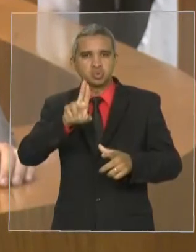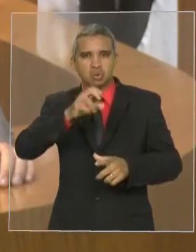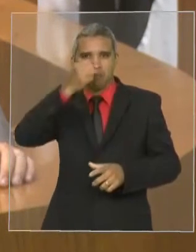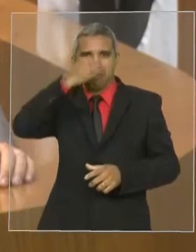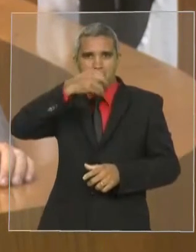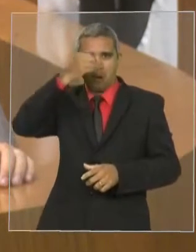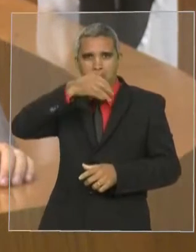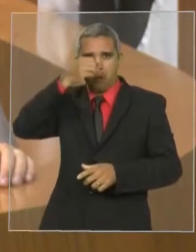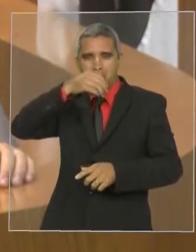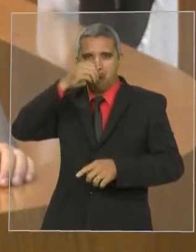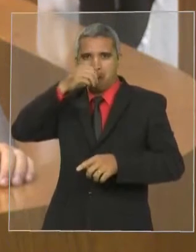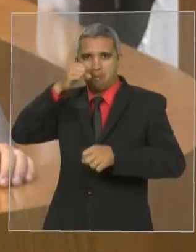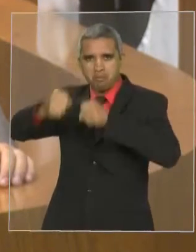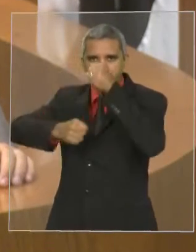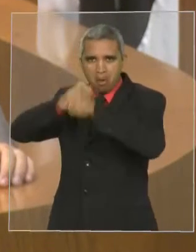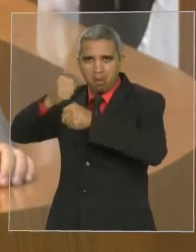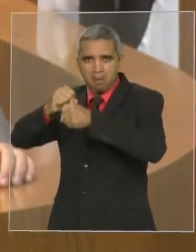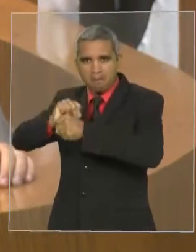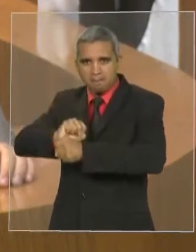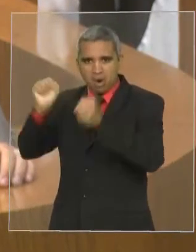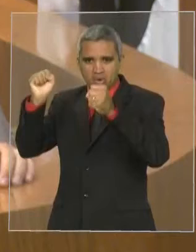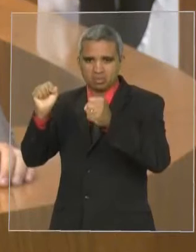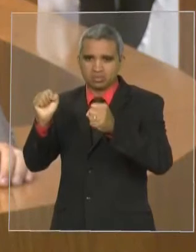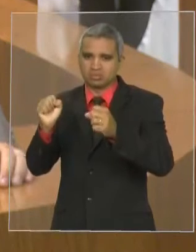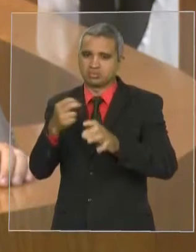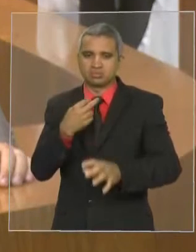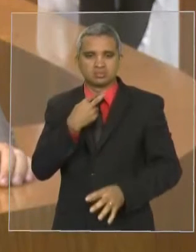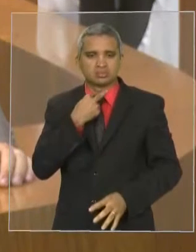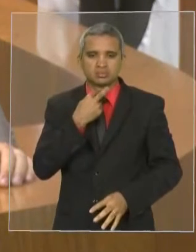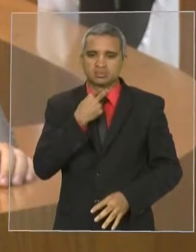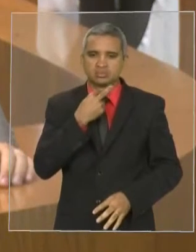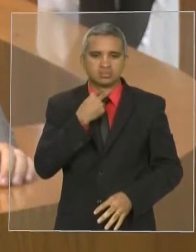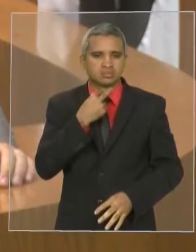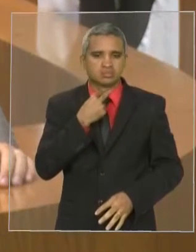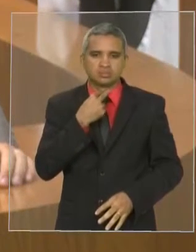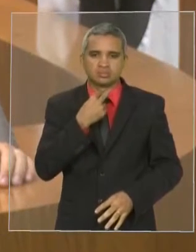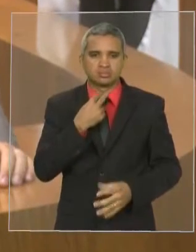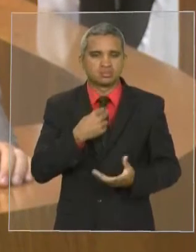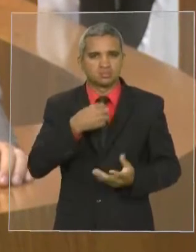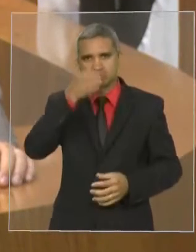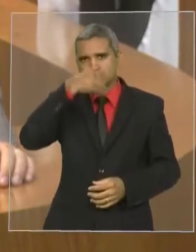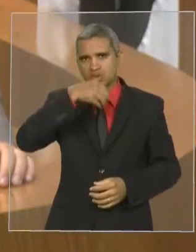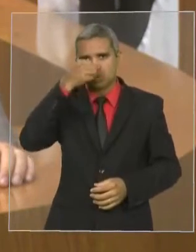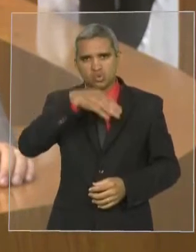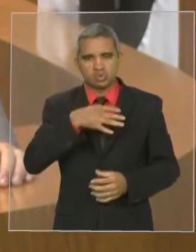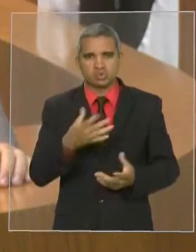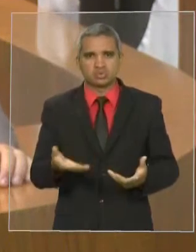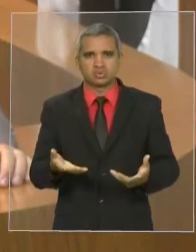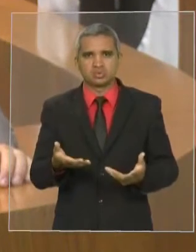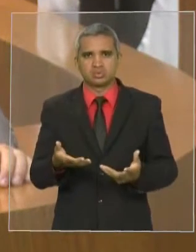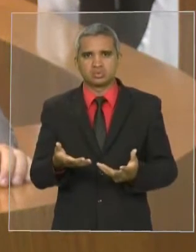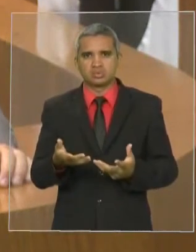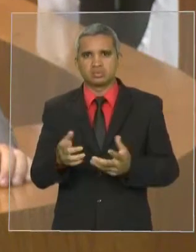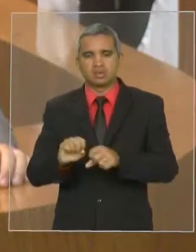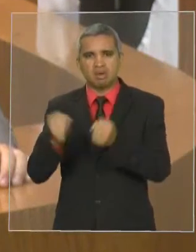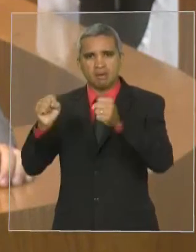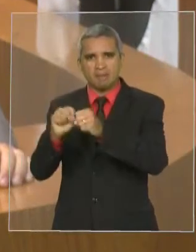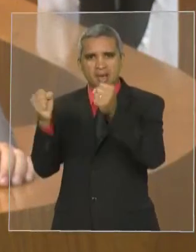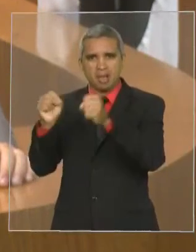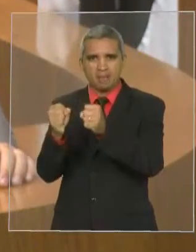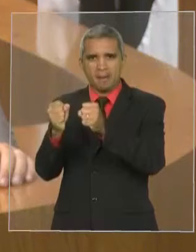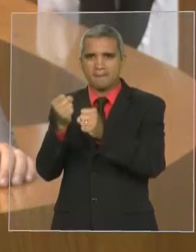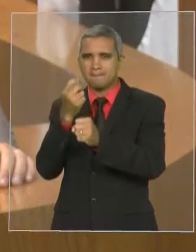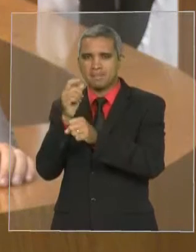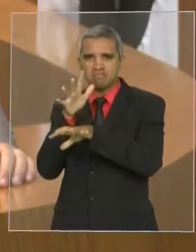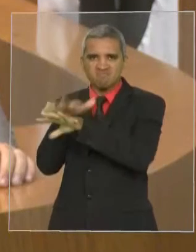da pior forma, da forma mais truculenta, da forma mais absurda para poder calar a voz